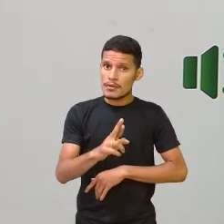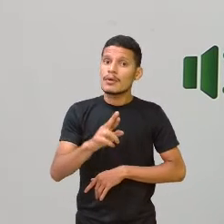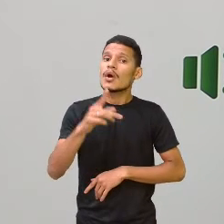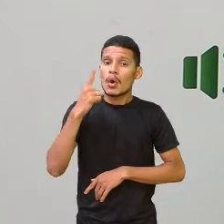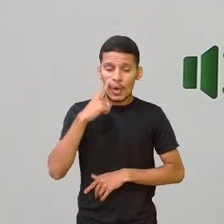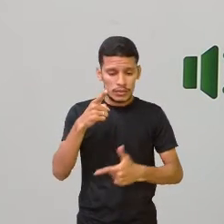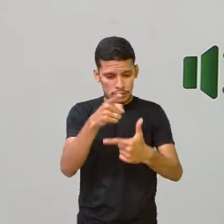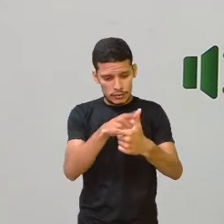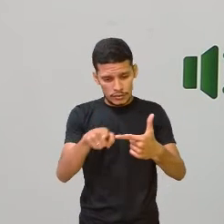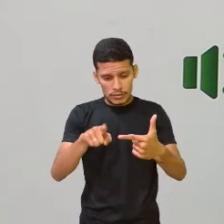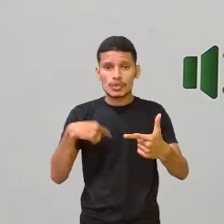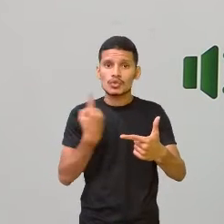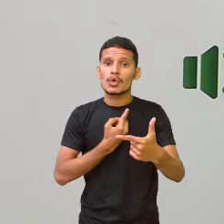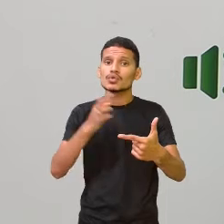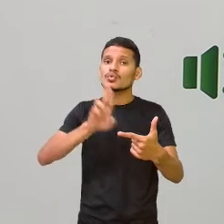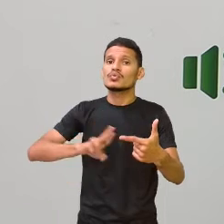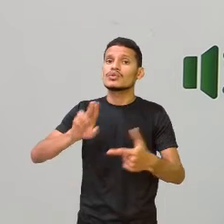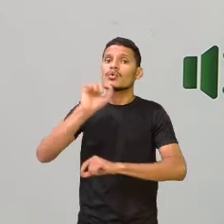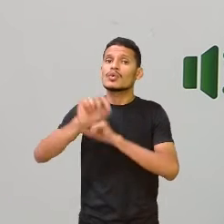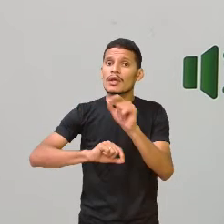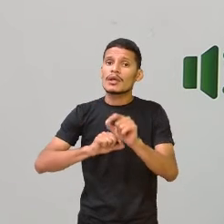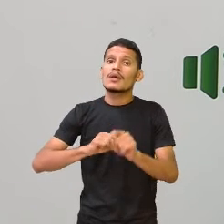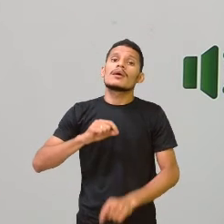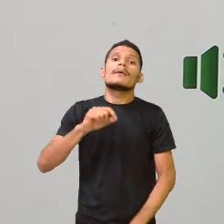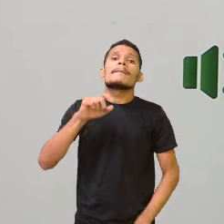gente utiliza como auxílio a